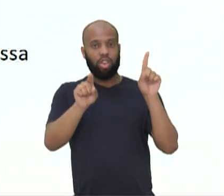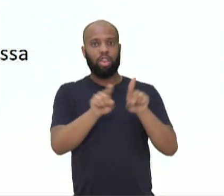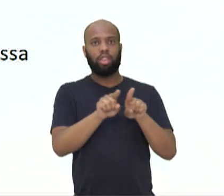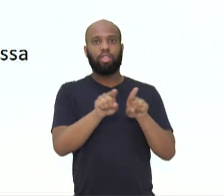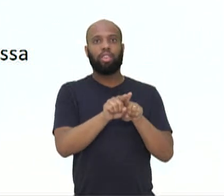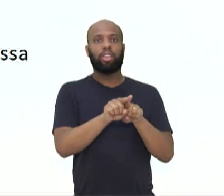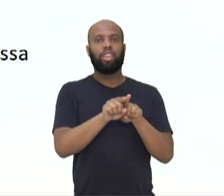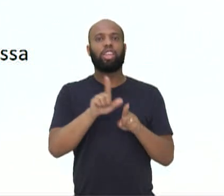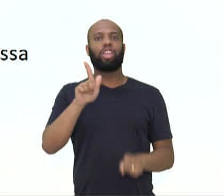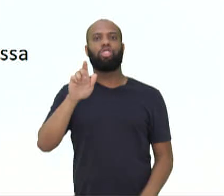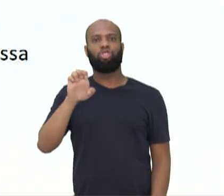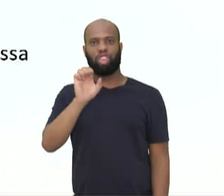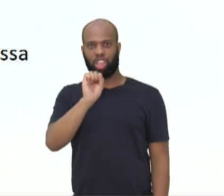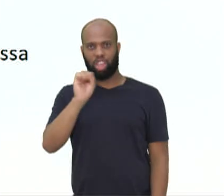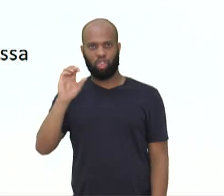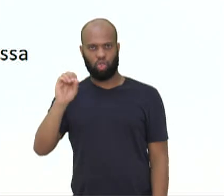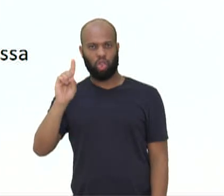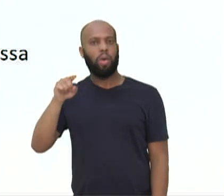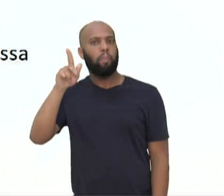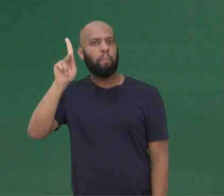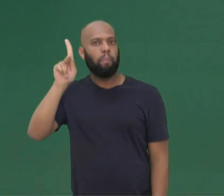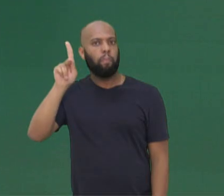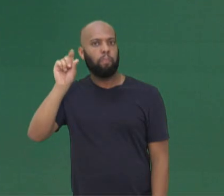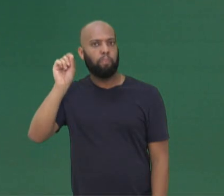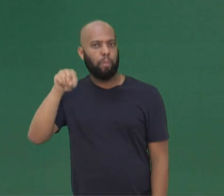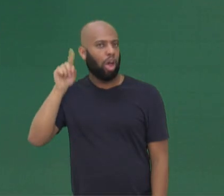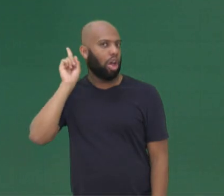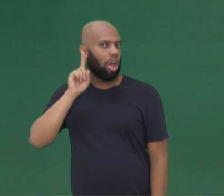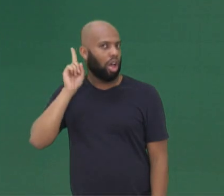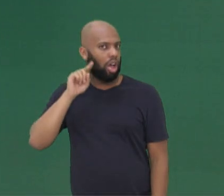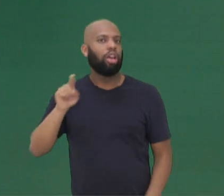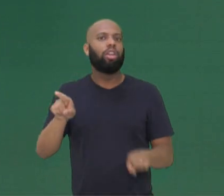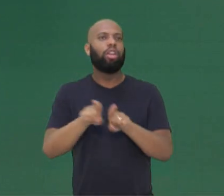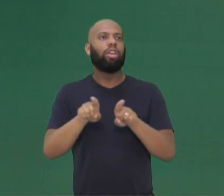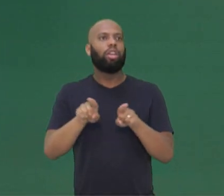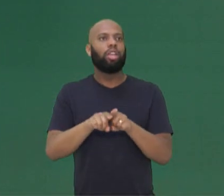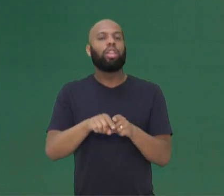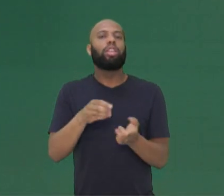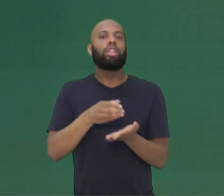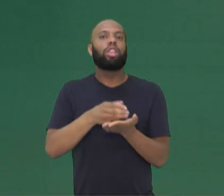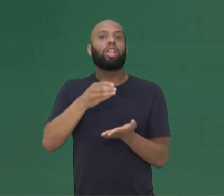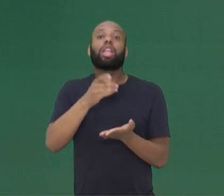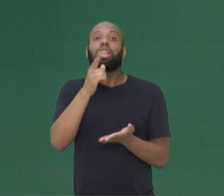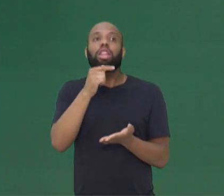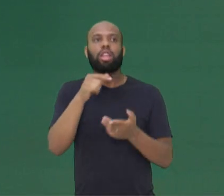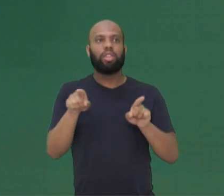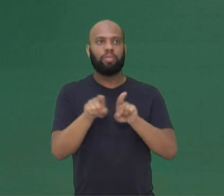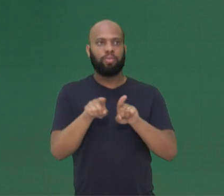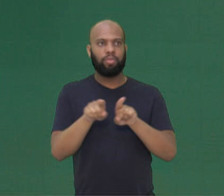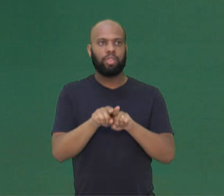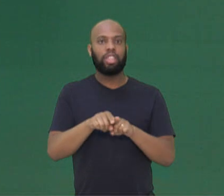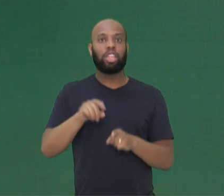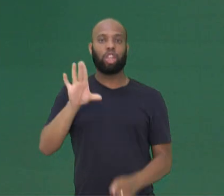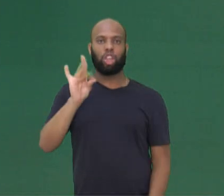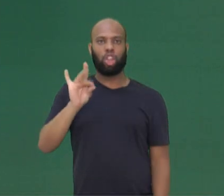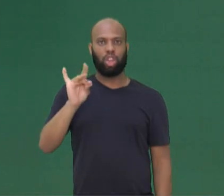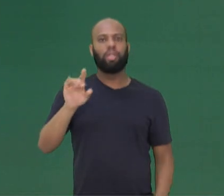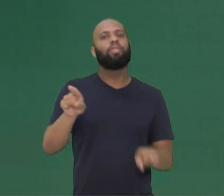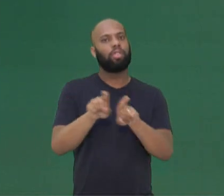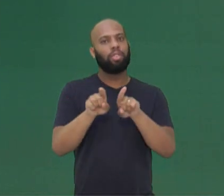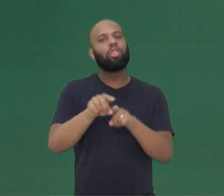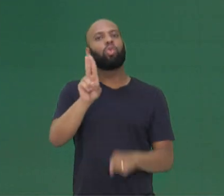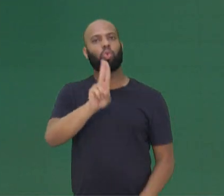gesso, água e copo plástico. Então, esses são os nossos materiais. Não são difíceis. Muitos desses materiais a gente tem em